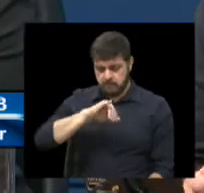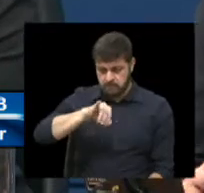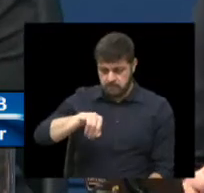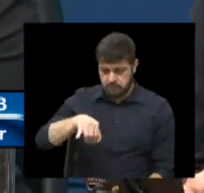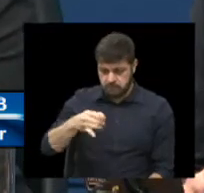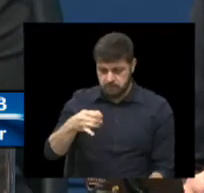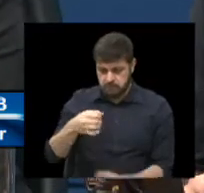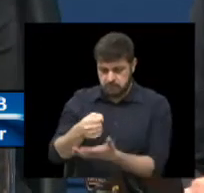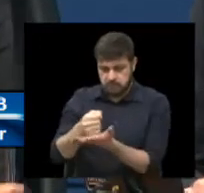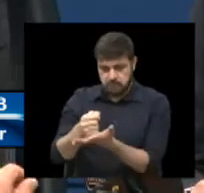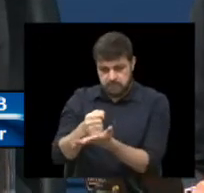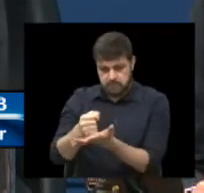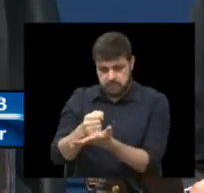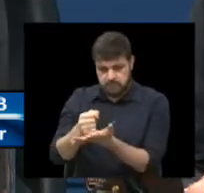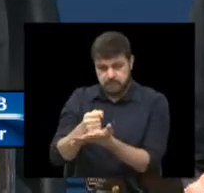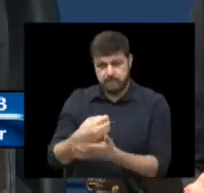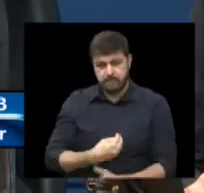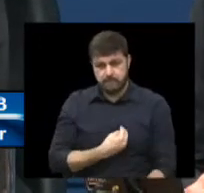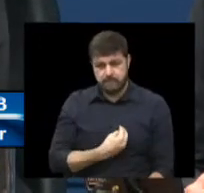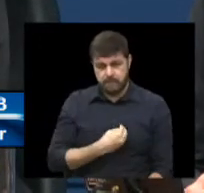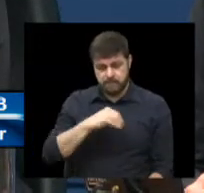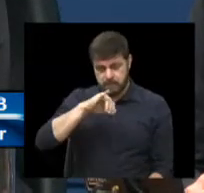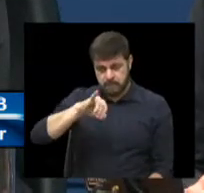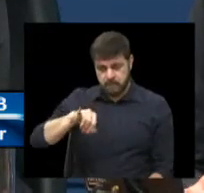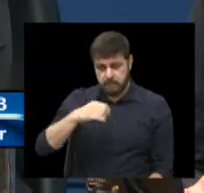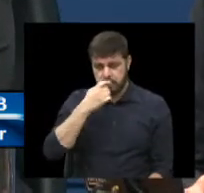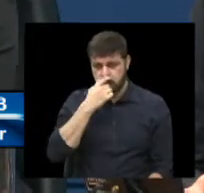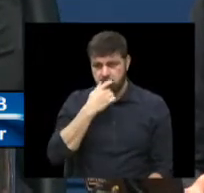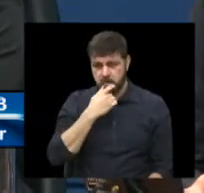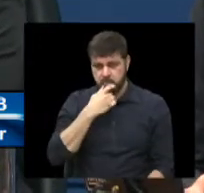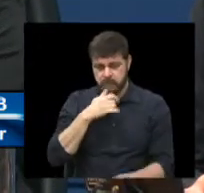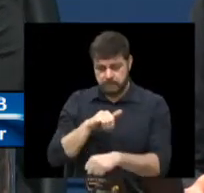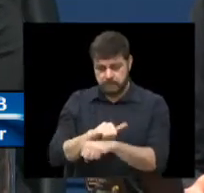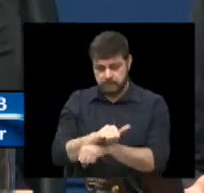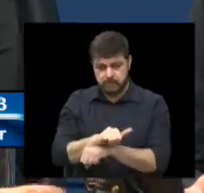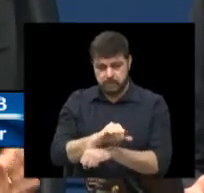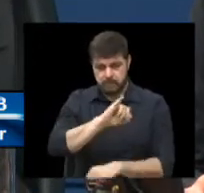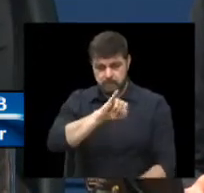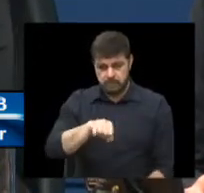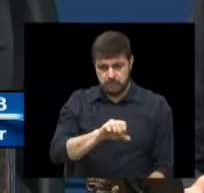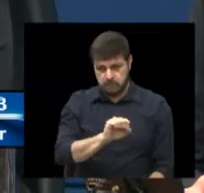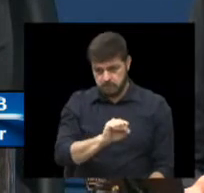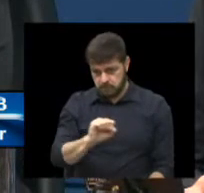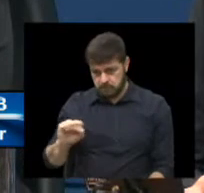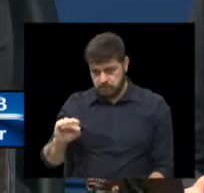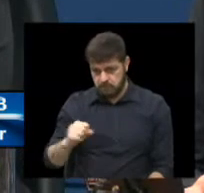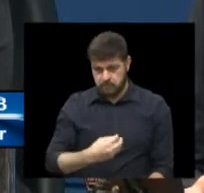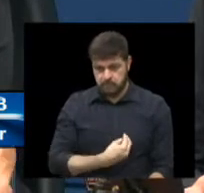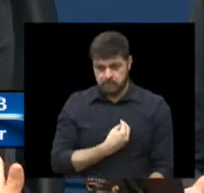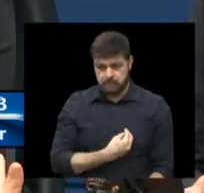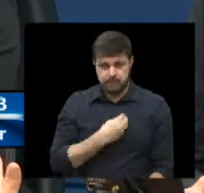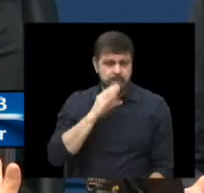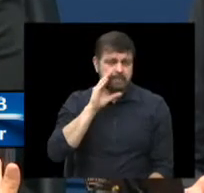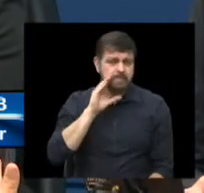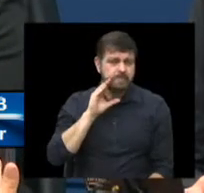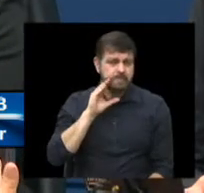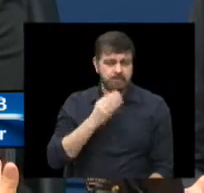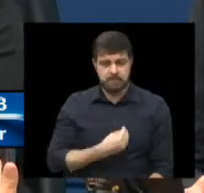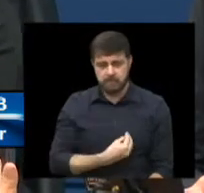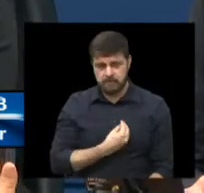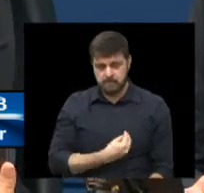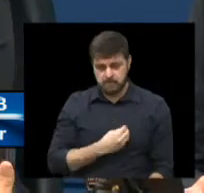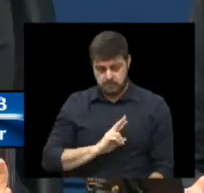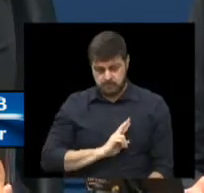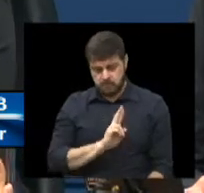Farmácia, presente. Schneider, ausente. J. Silva, presente. Luiz Cirilo, presente. Luiz